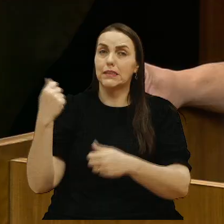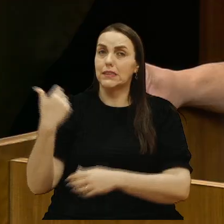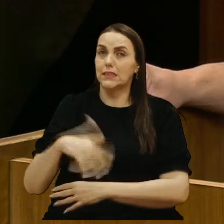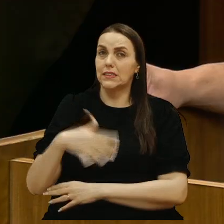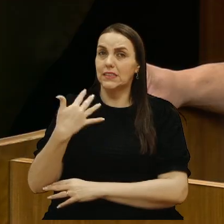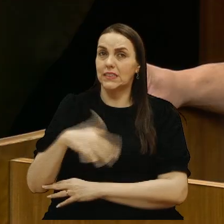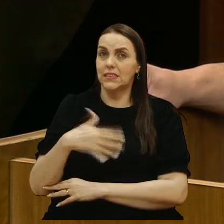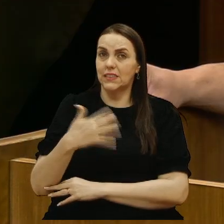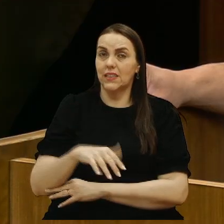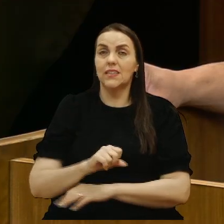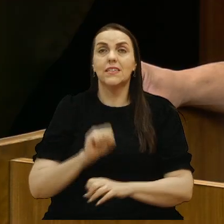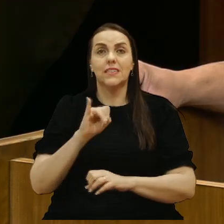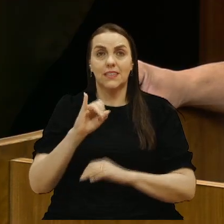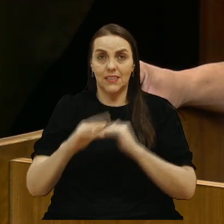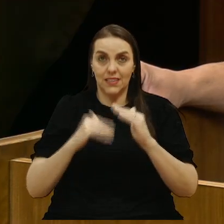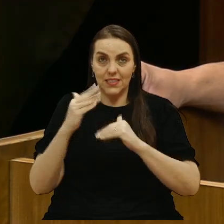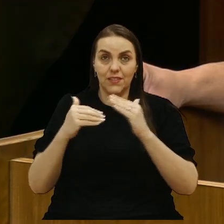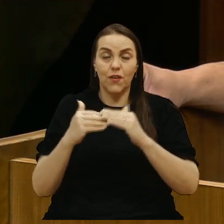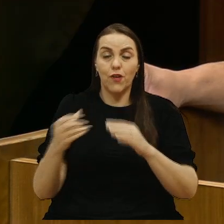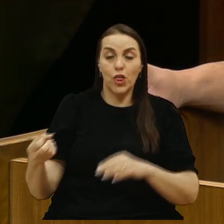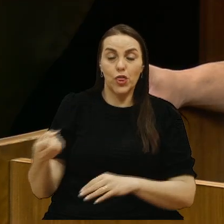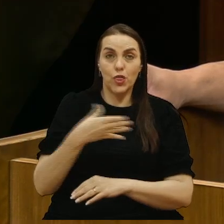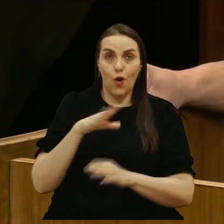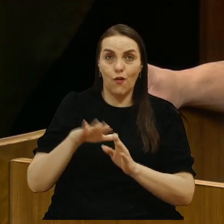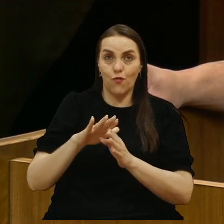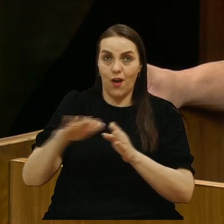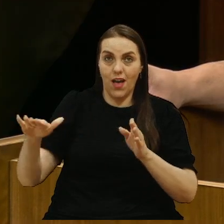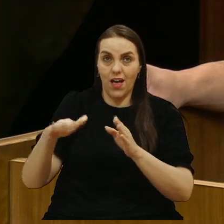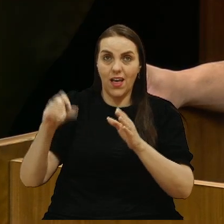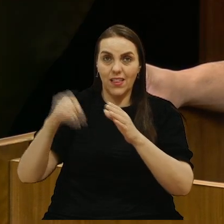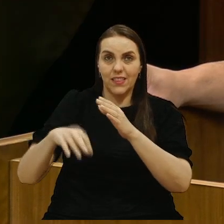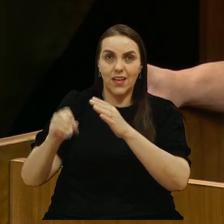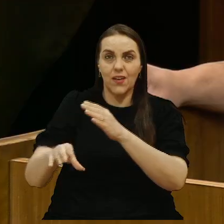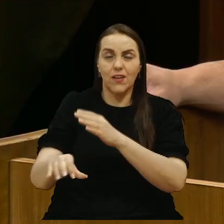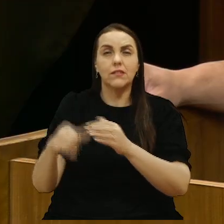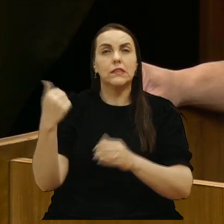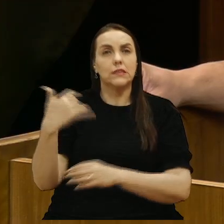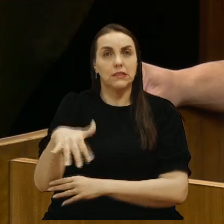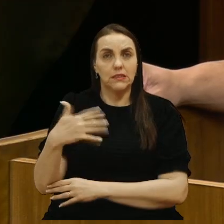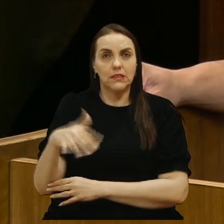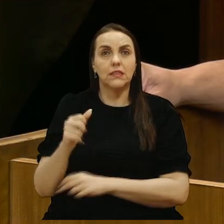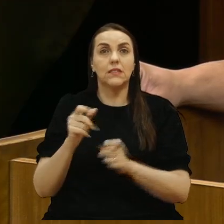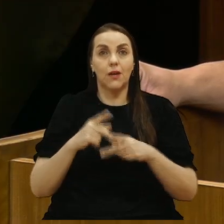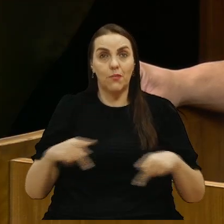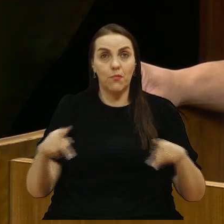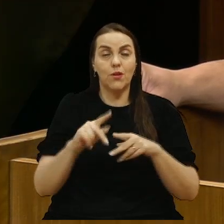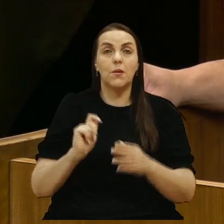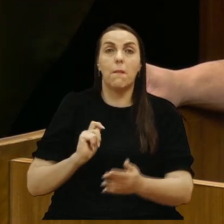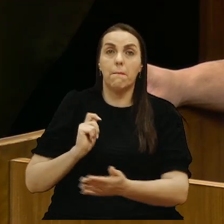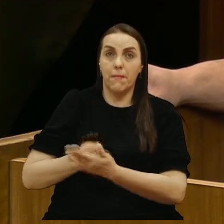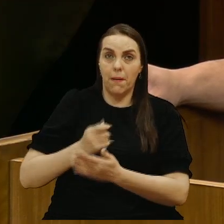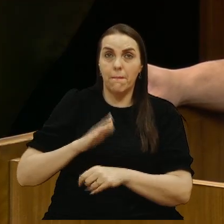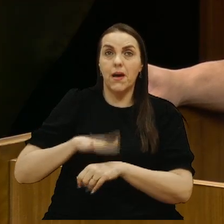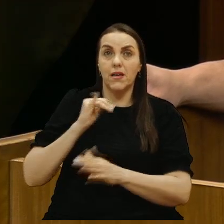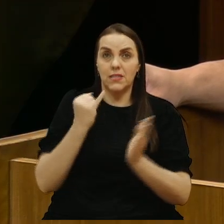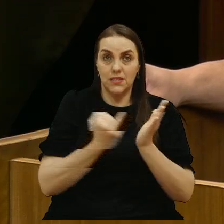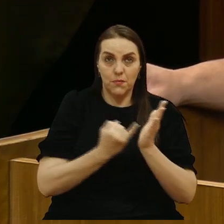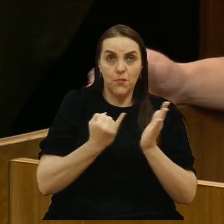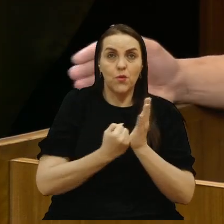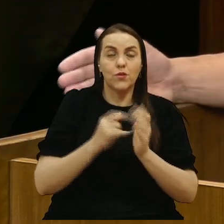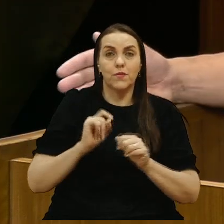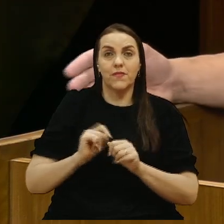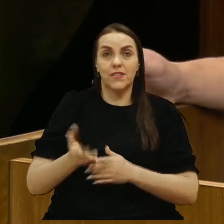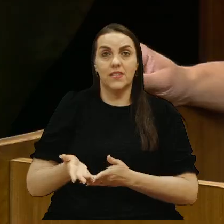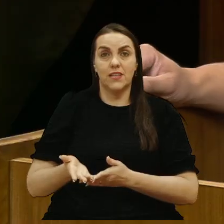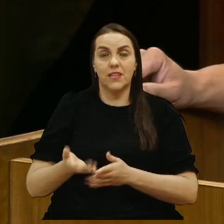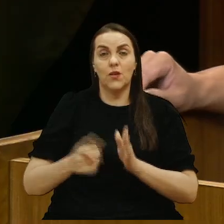nós tiver que desenvolver um novo aterro, vai ser muito caro. E aí vai sobrar para toda a população ter que pagar mais imposto para fazer isso. Então,